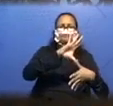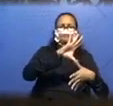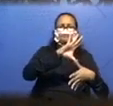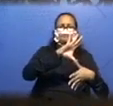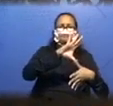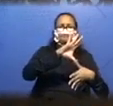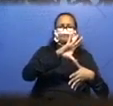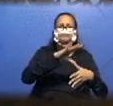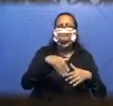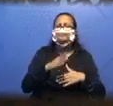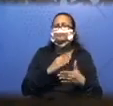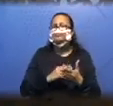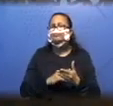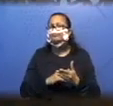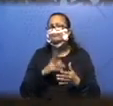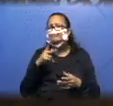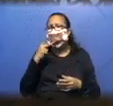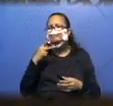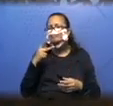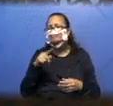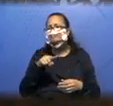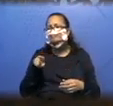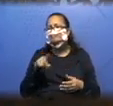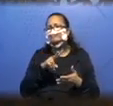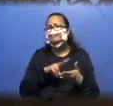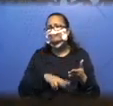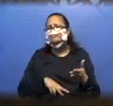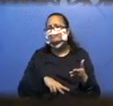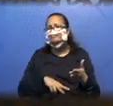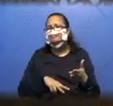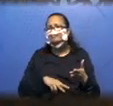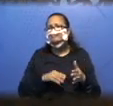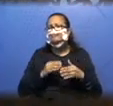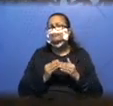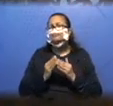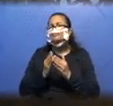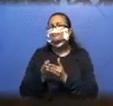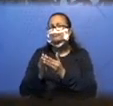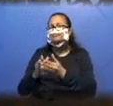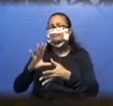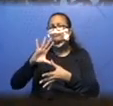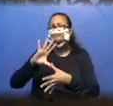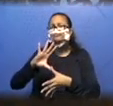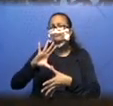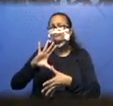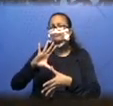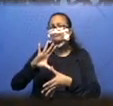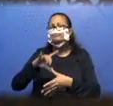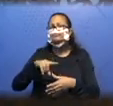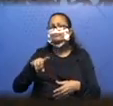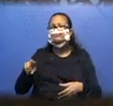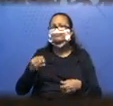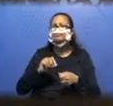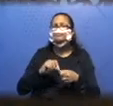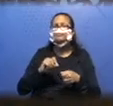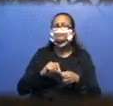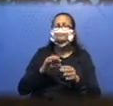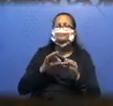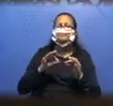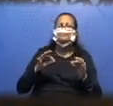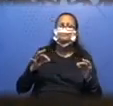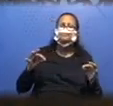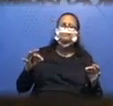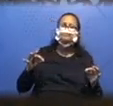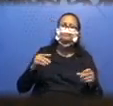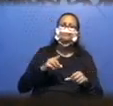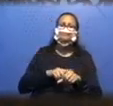para a América. Tudo que a gente falou e tudo que vocês vão ler no material sobre as navegações para a América, vocês vão fazer